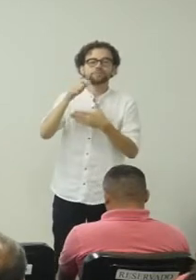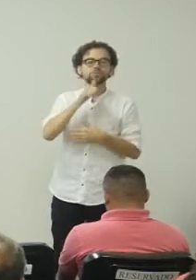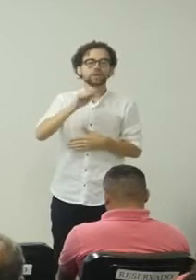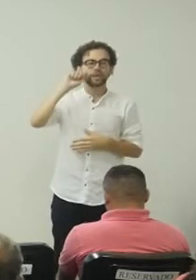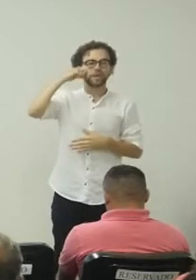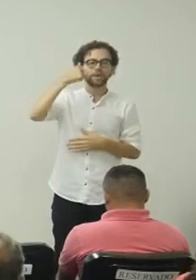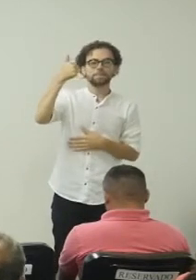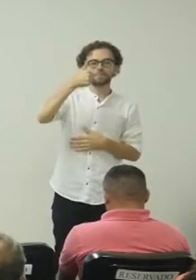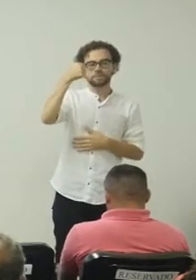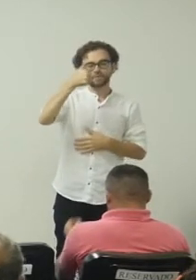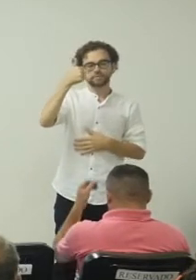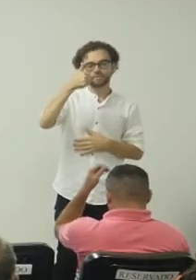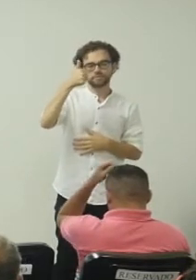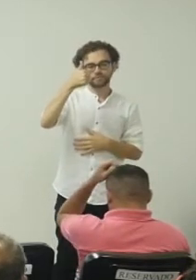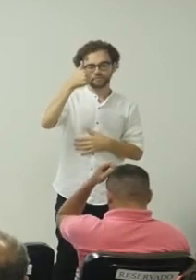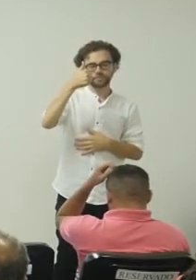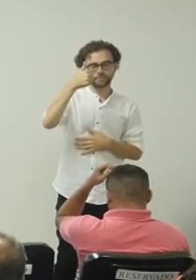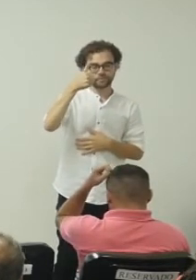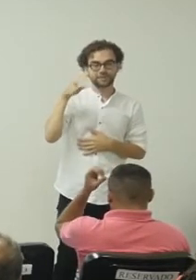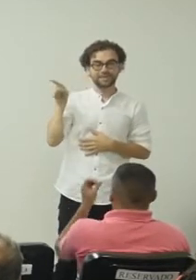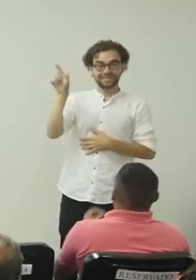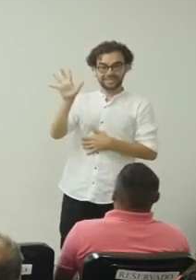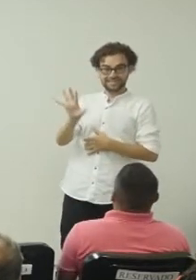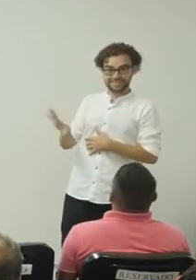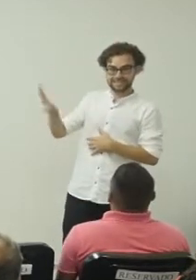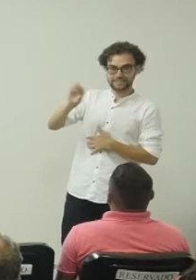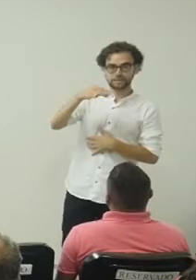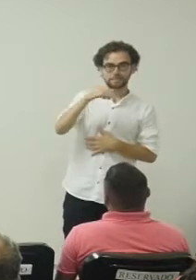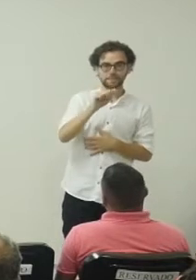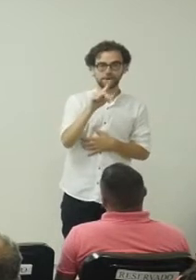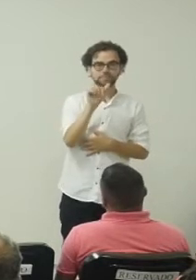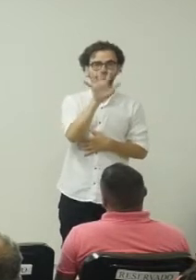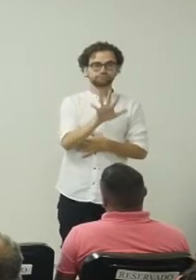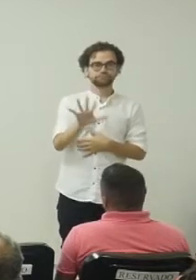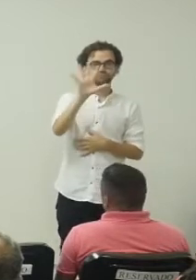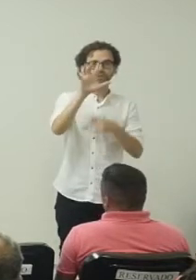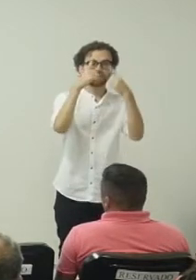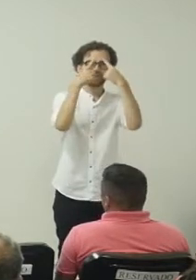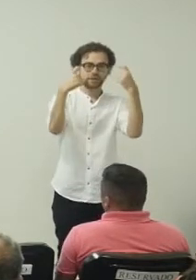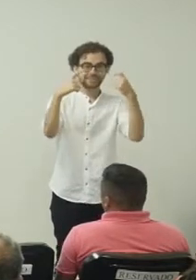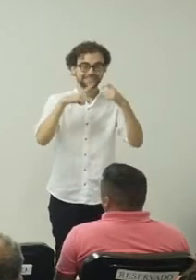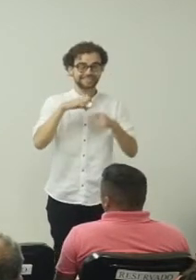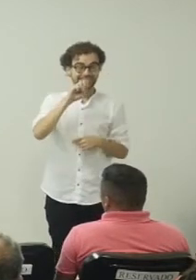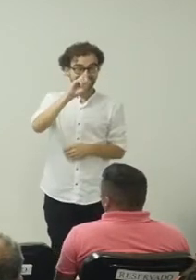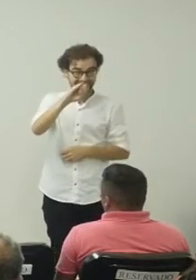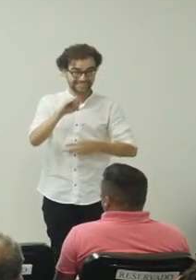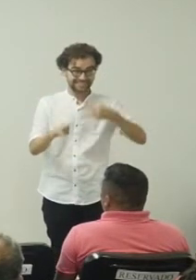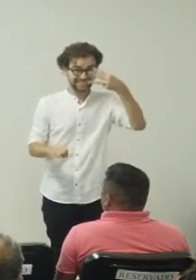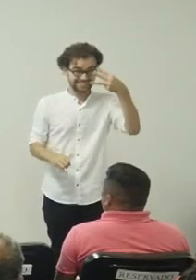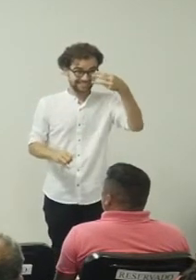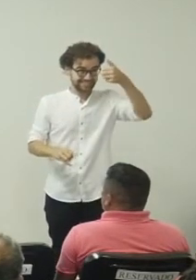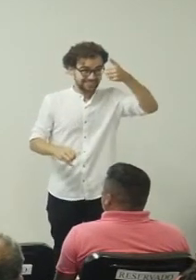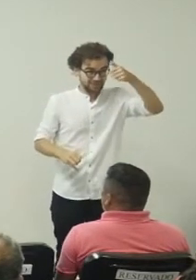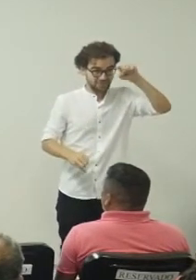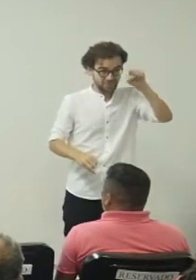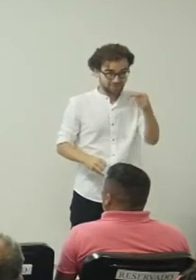negras. E aí, o mapa da violência, ele vai dizer, né, que se 31,2% dos